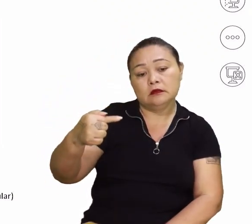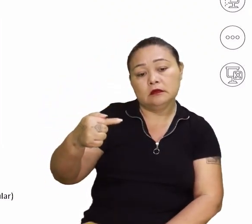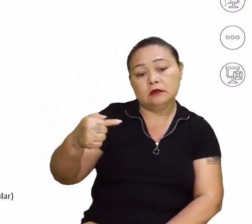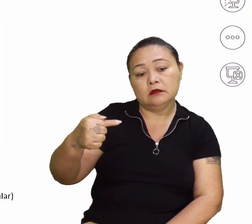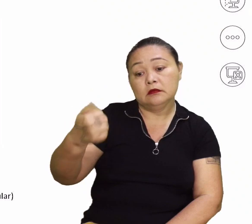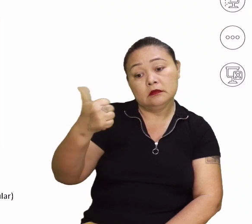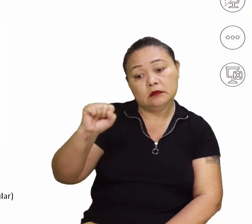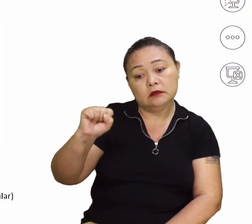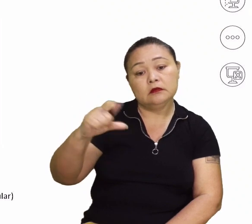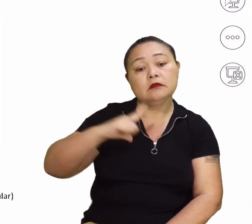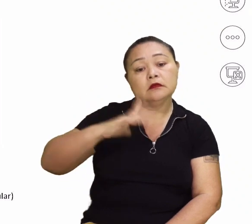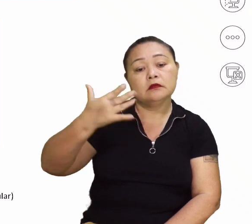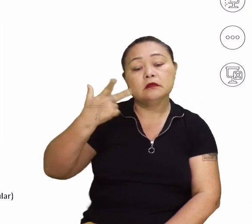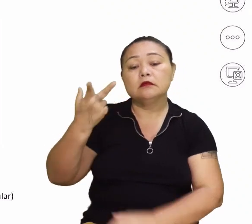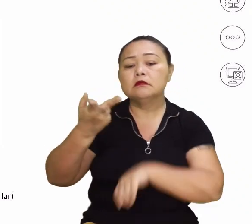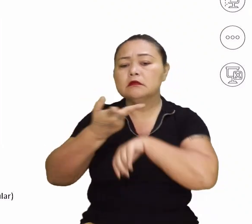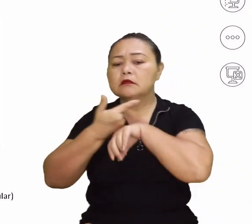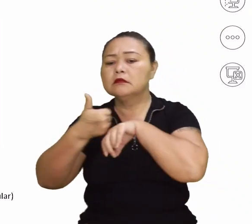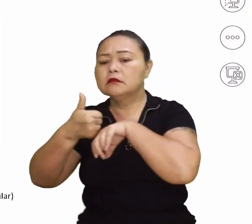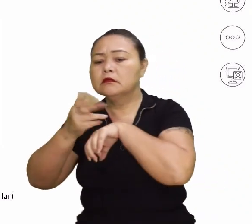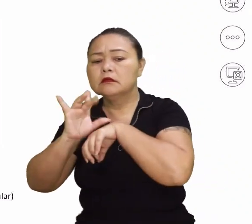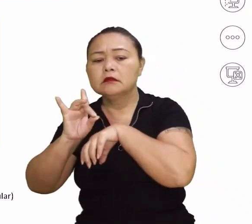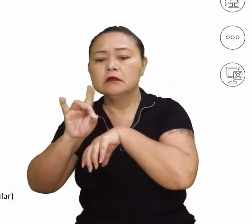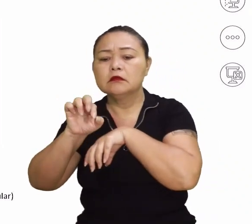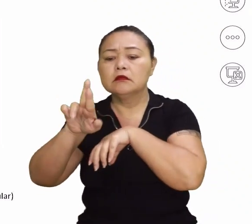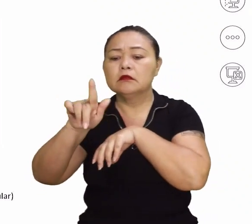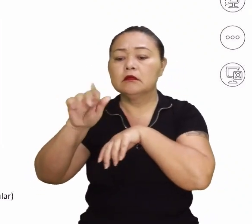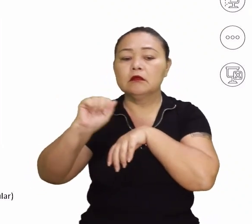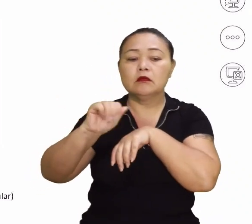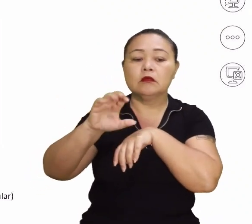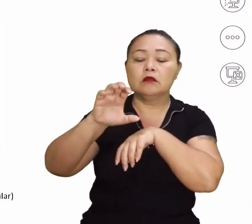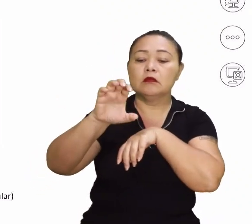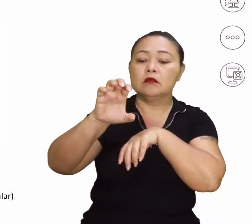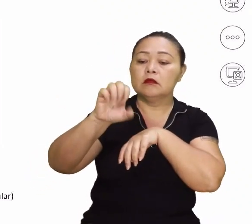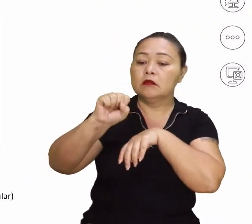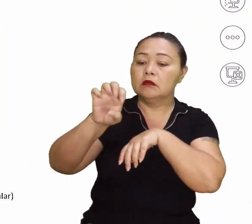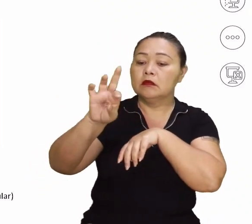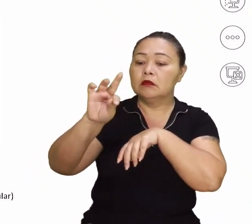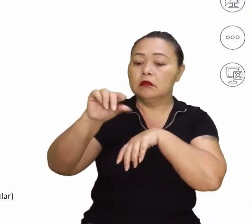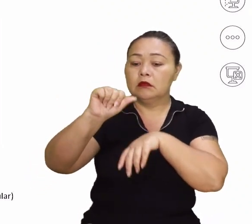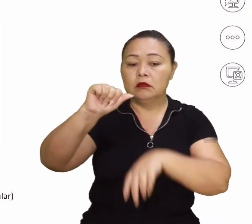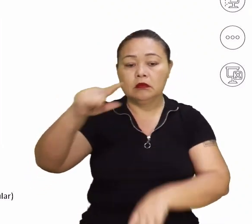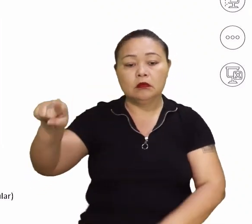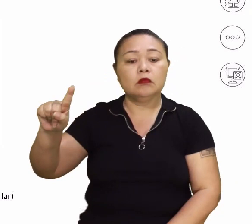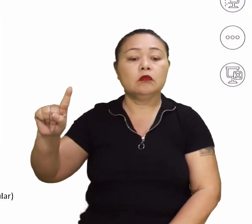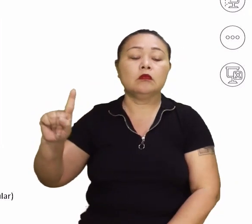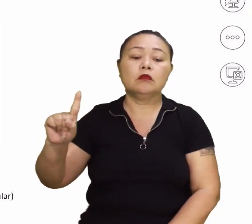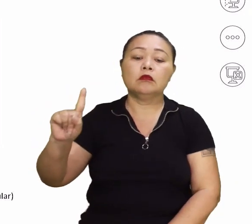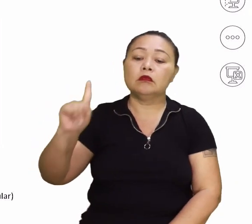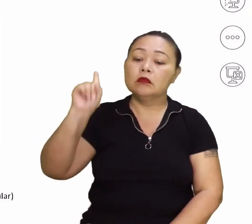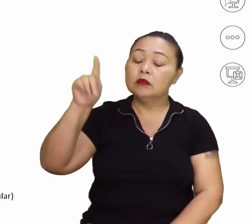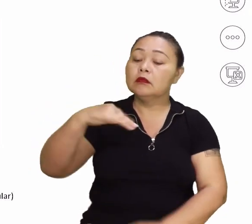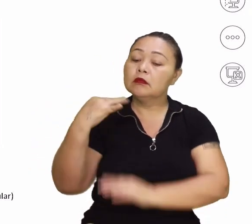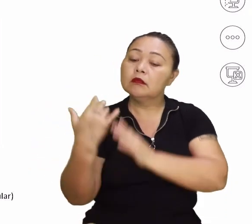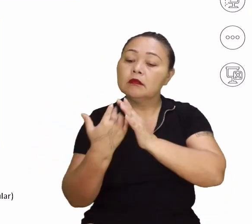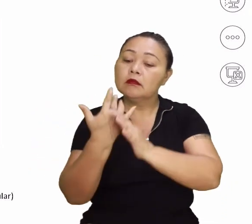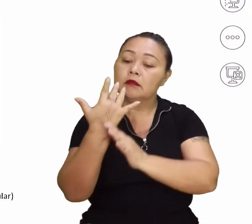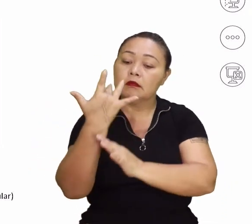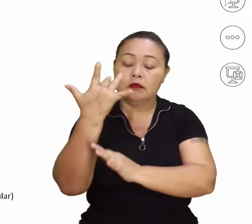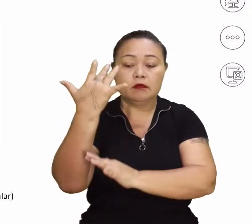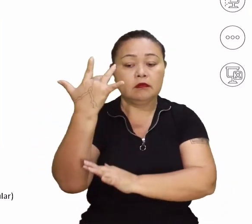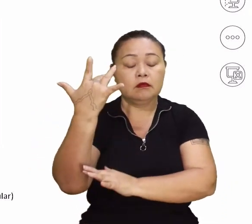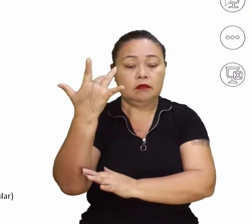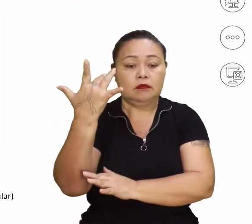desde o século XVIII, mediante a procura das chamadas drogas do sertão. E aí,